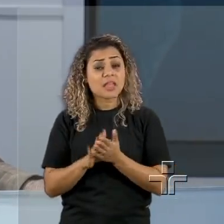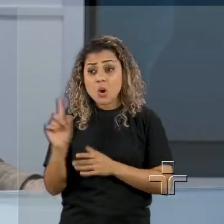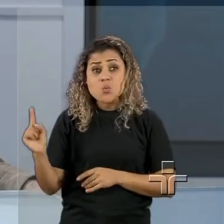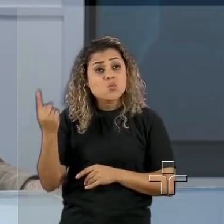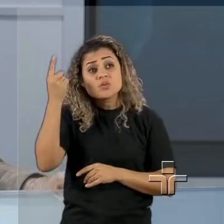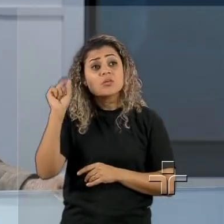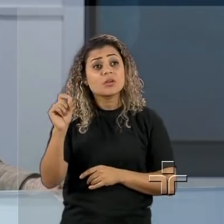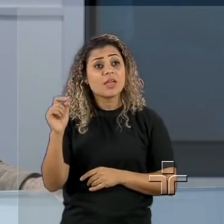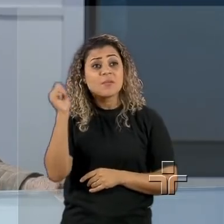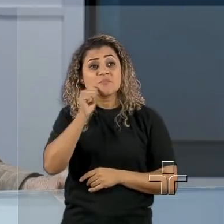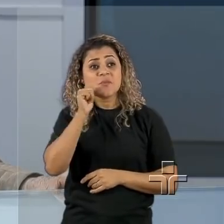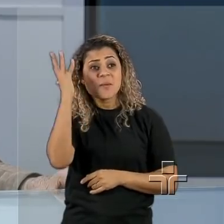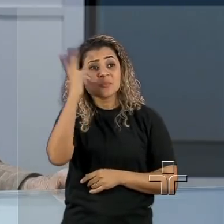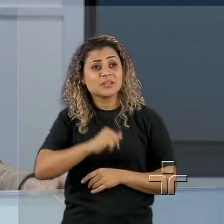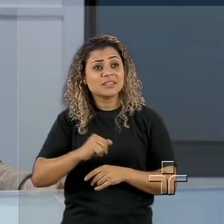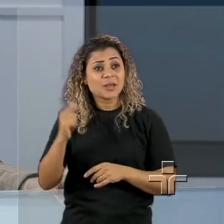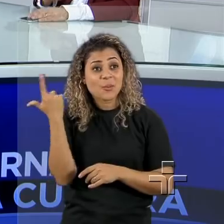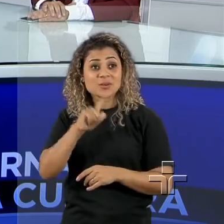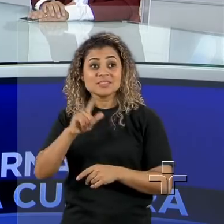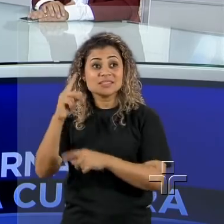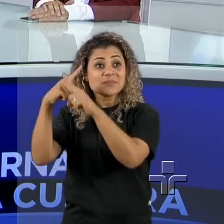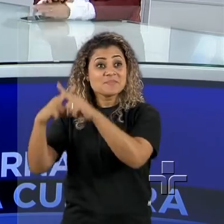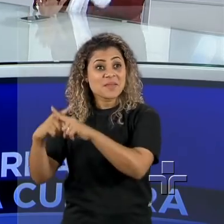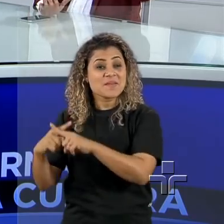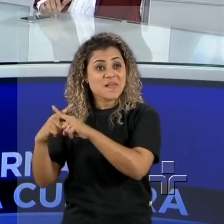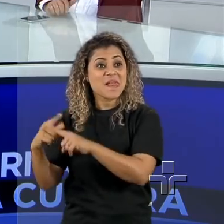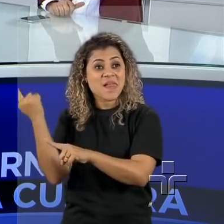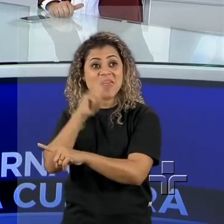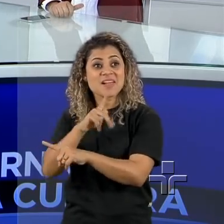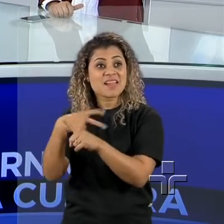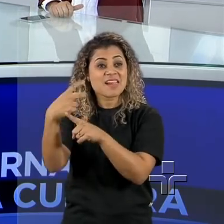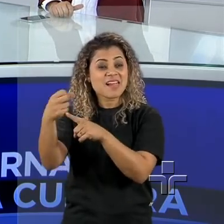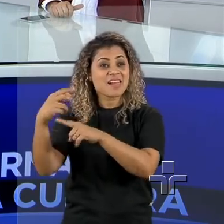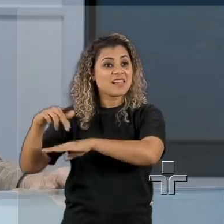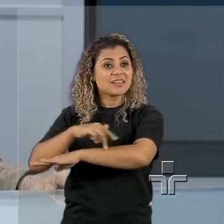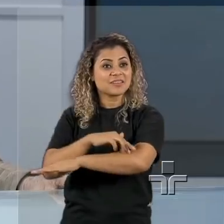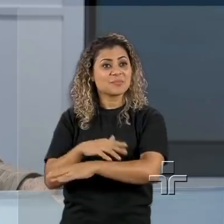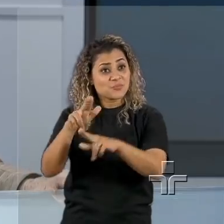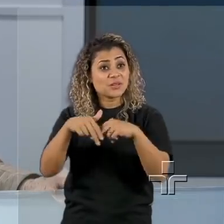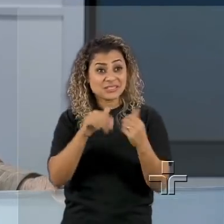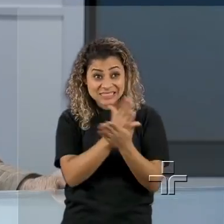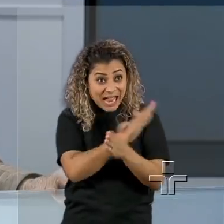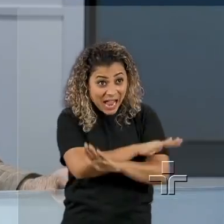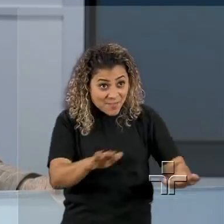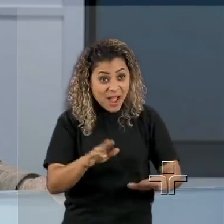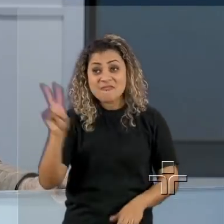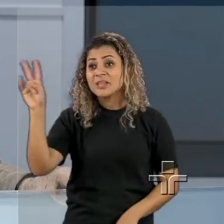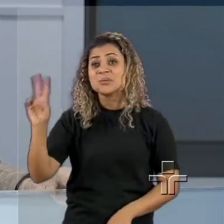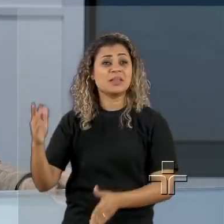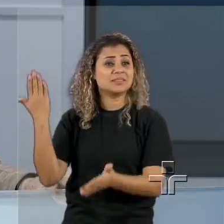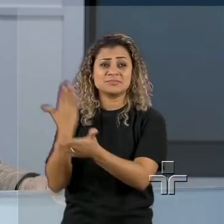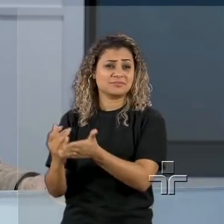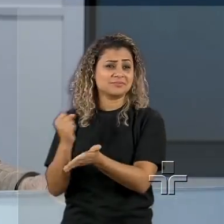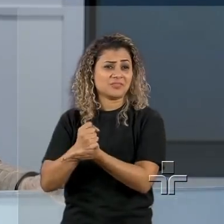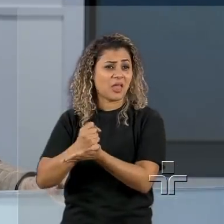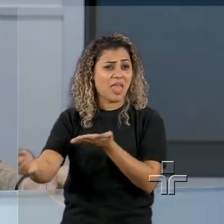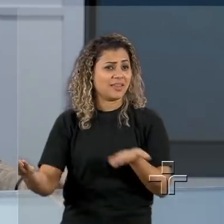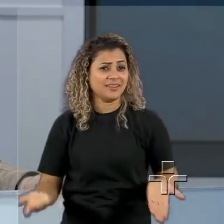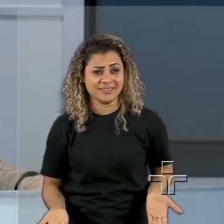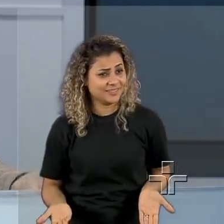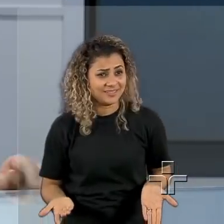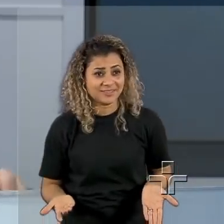bonitas, não só mulheres bonitas, ganham mais e têm mais sucesso profissional, e você presta mais atenção quando